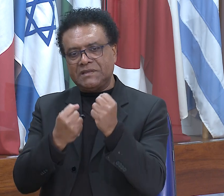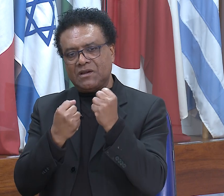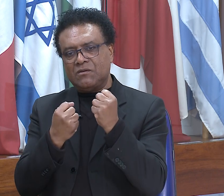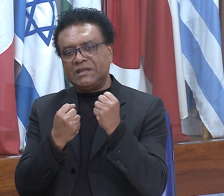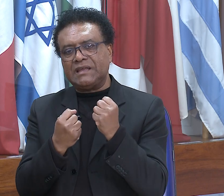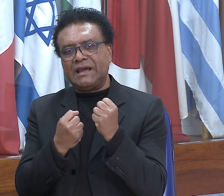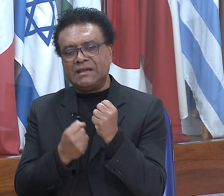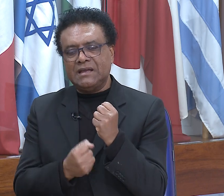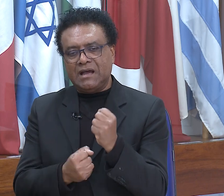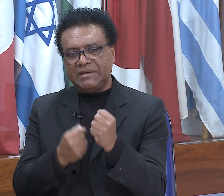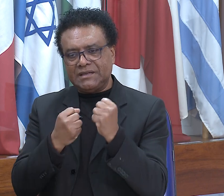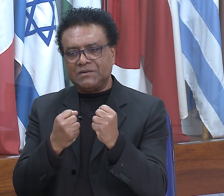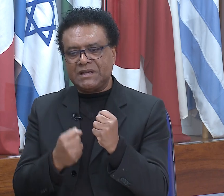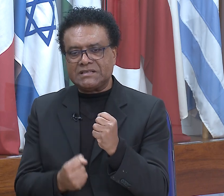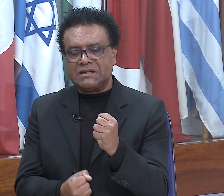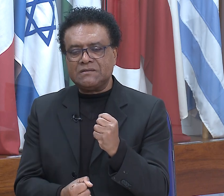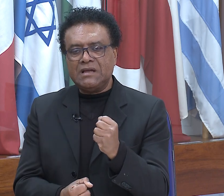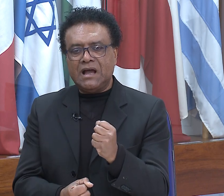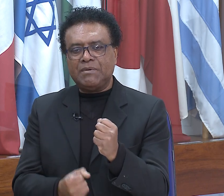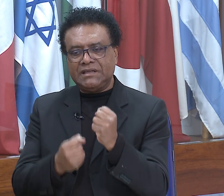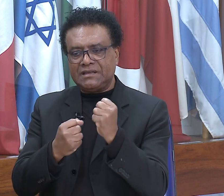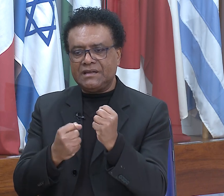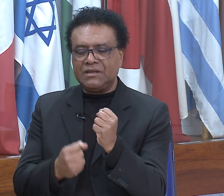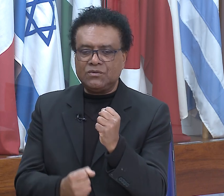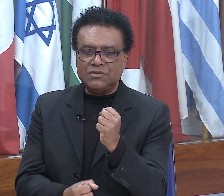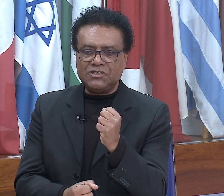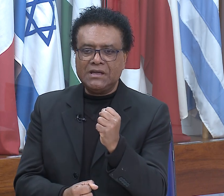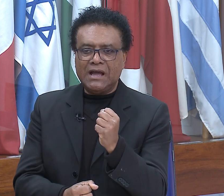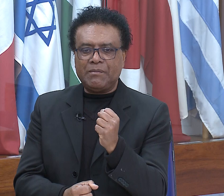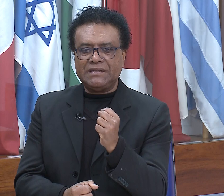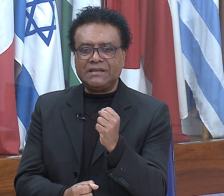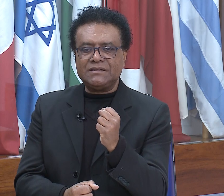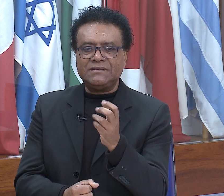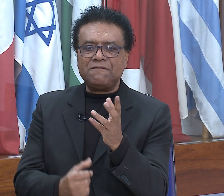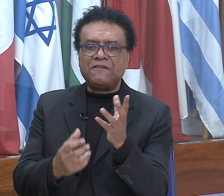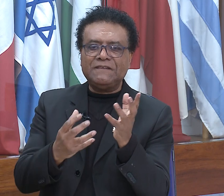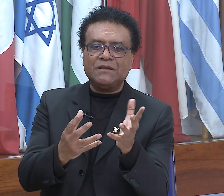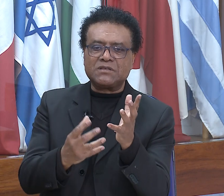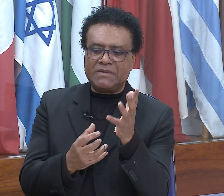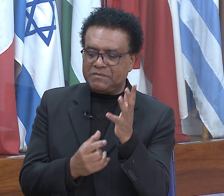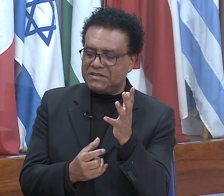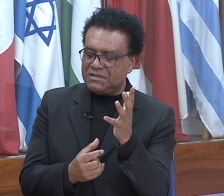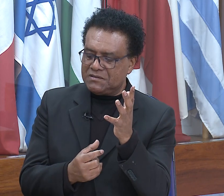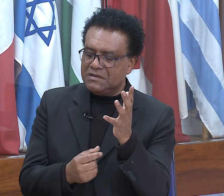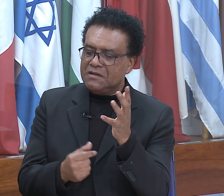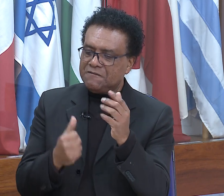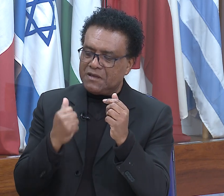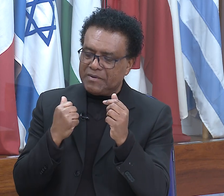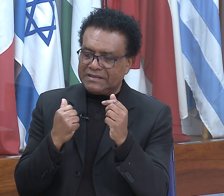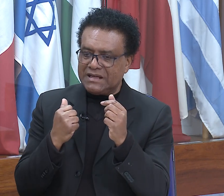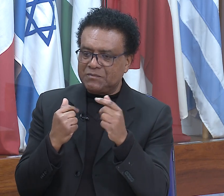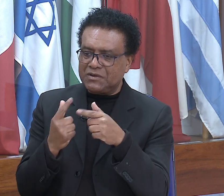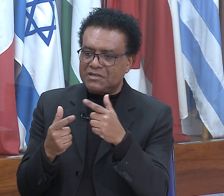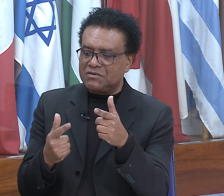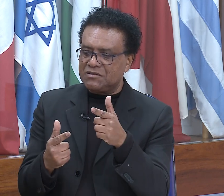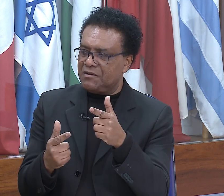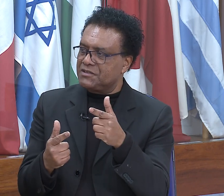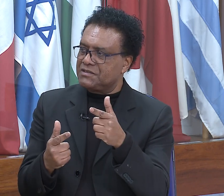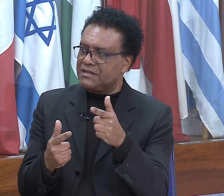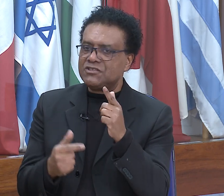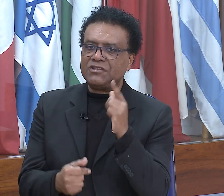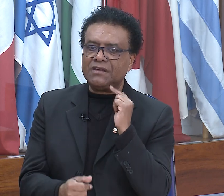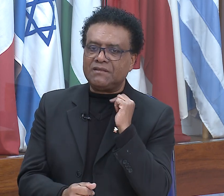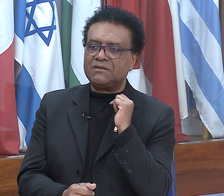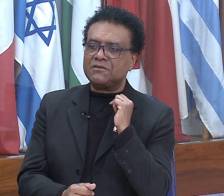que eu levo a bandeira Comunitária a bandeira da educação a bandeira da negritude a bandeira de defender os que mais precisam fique para trás por questões